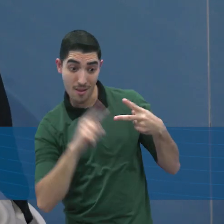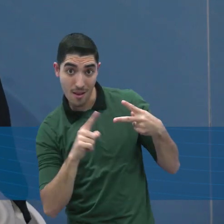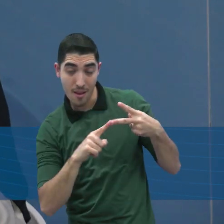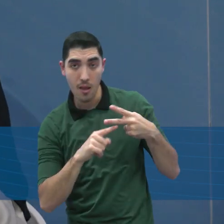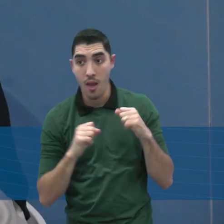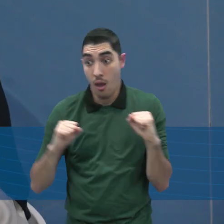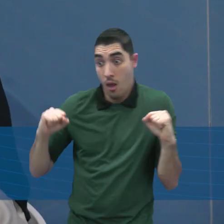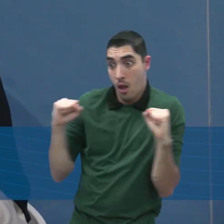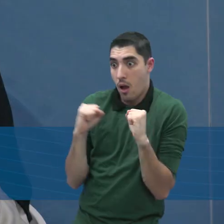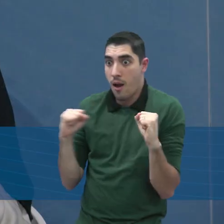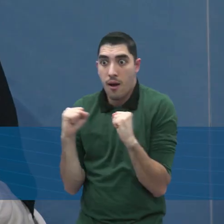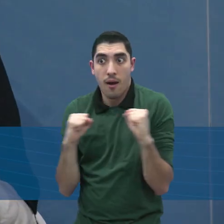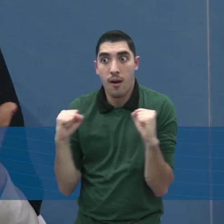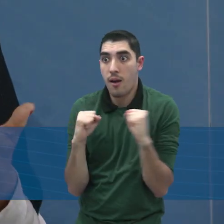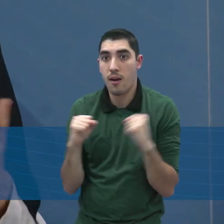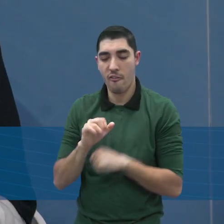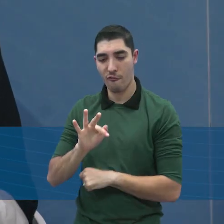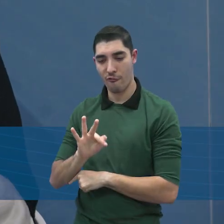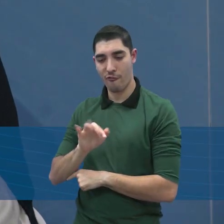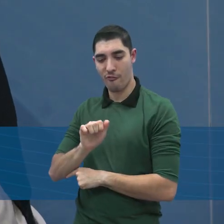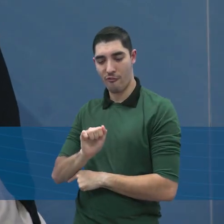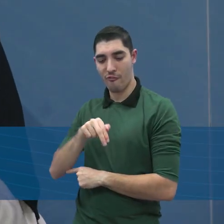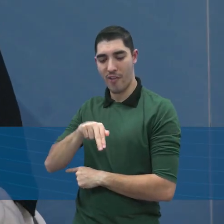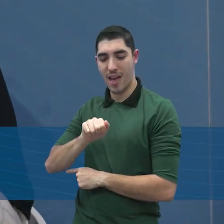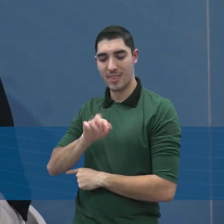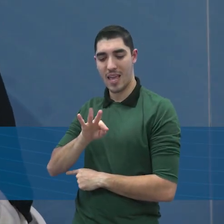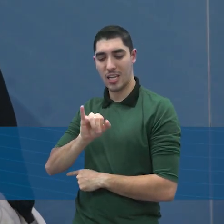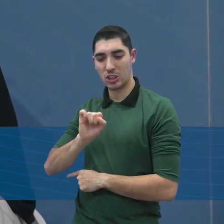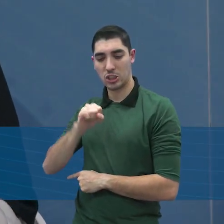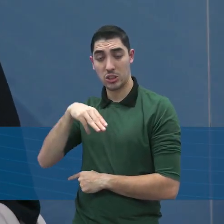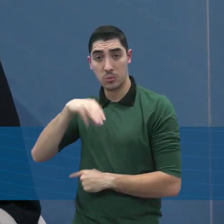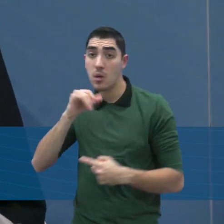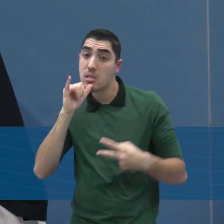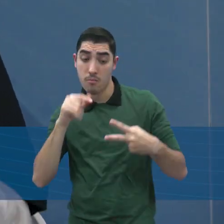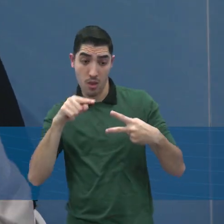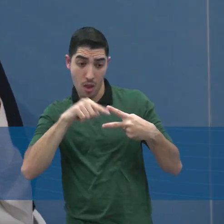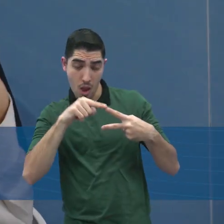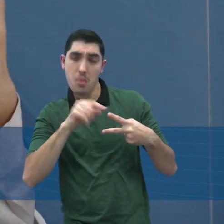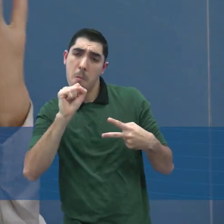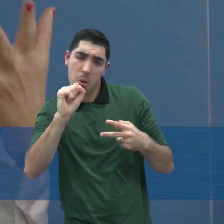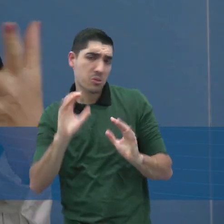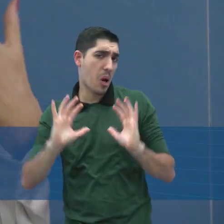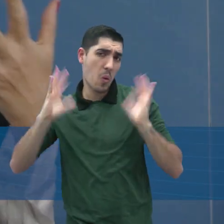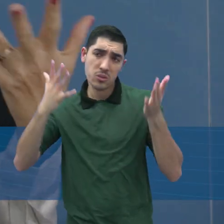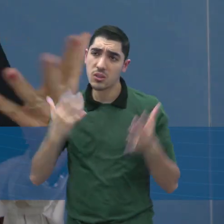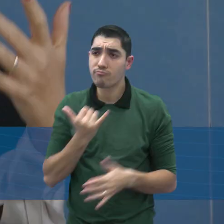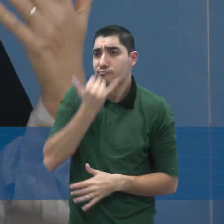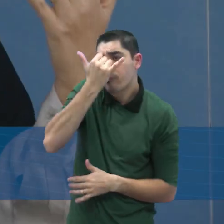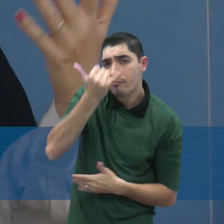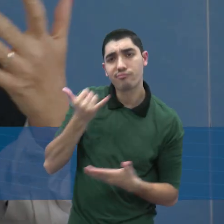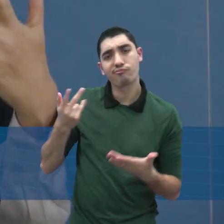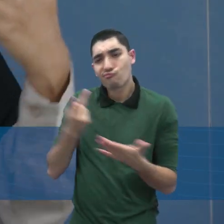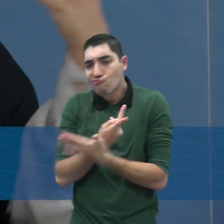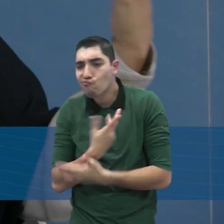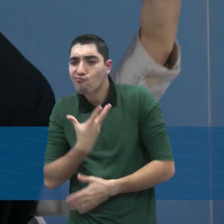da paixão, porque a paixão, ela aceita frustração, ela aceita diálogo, ela aceita